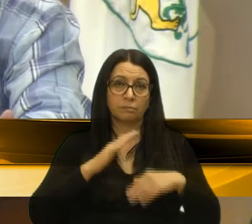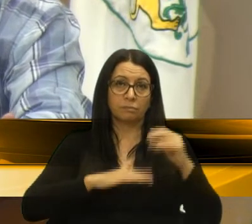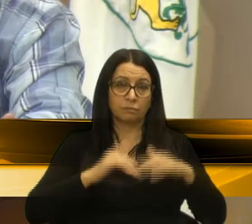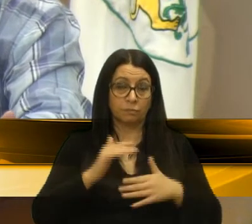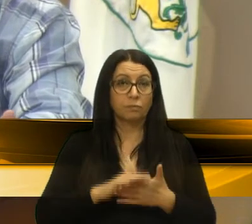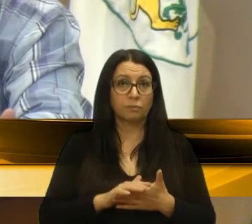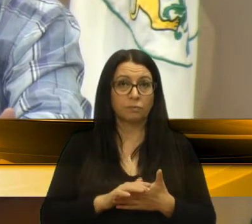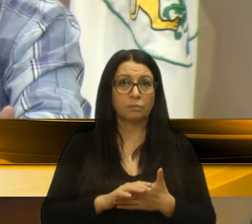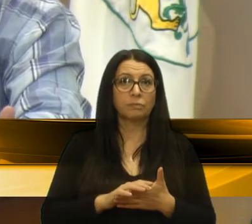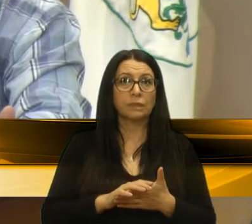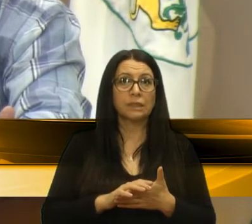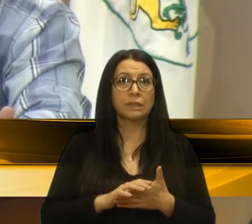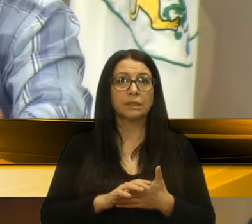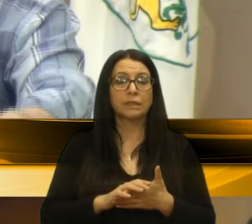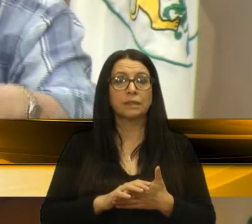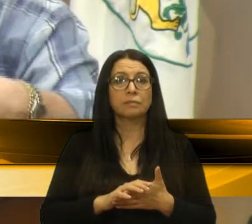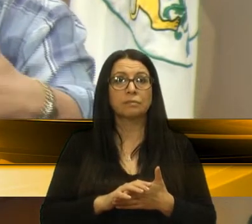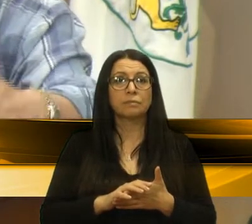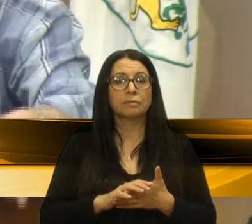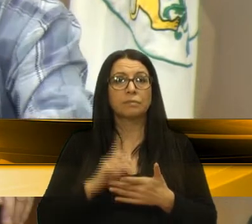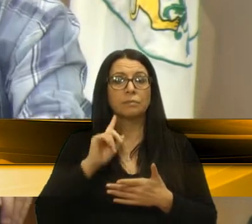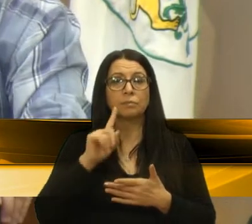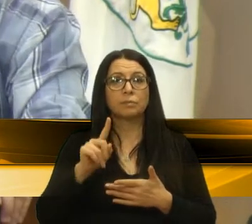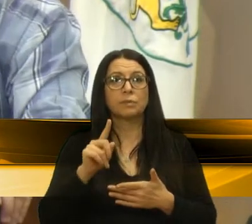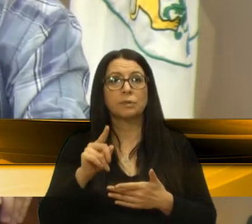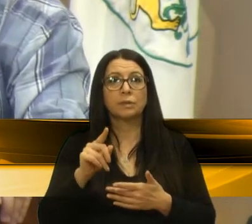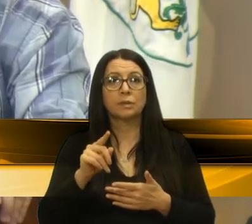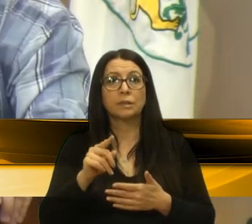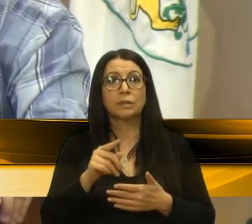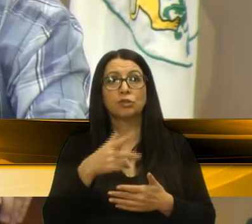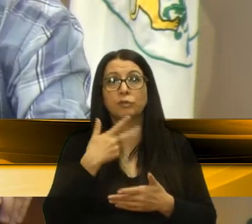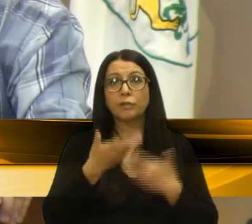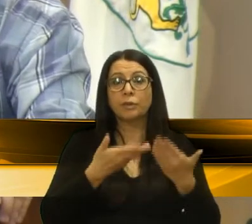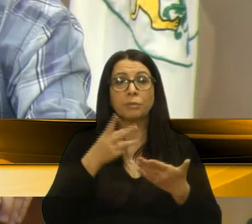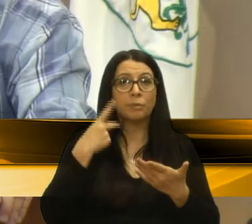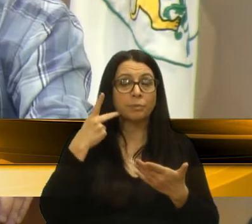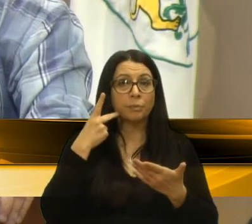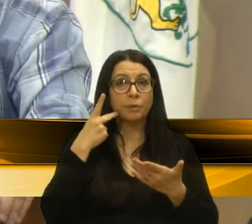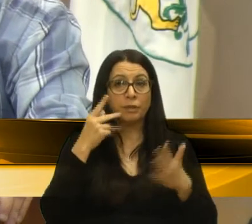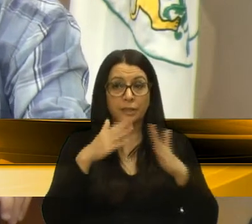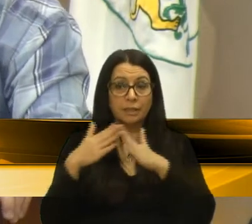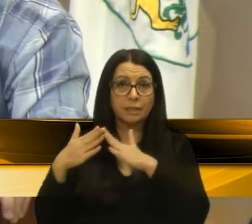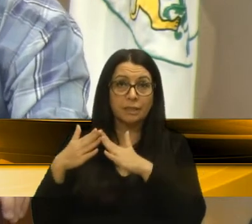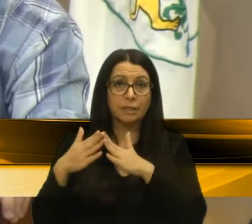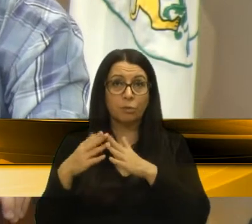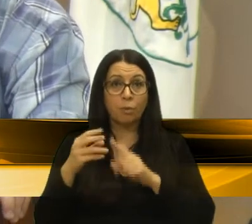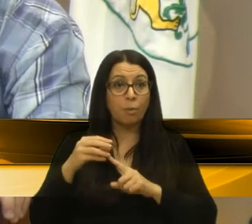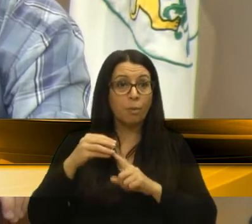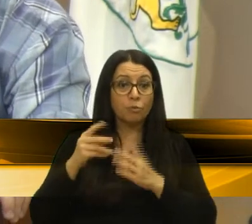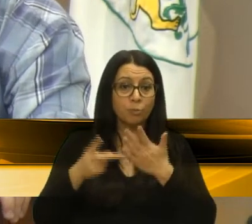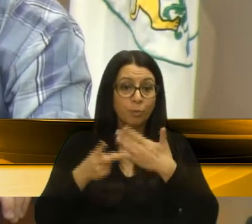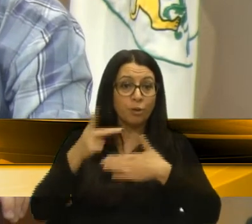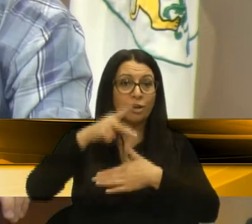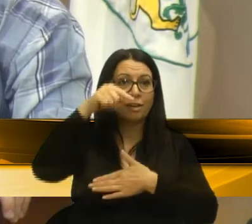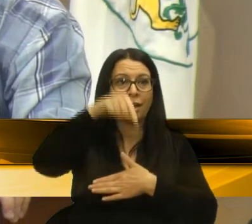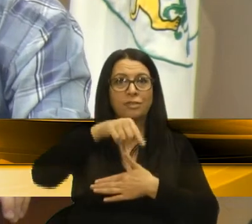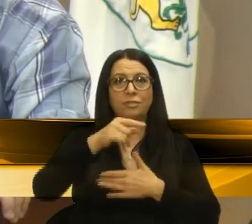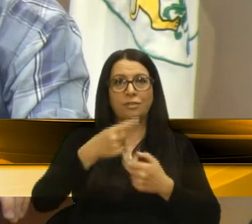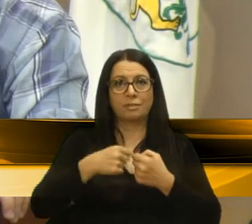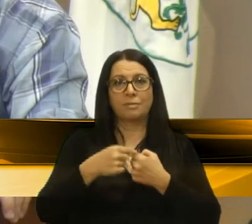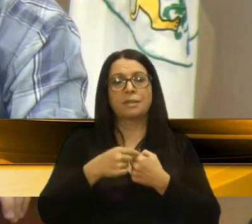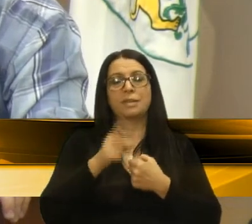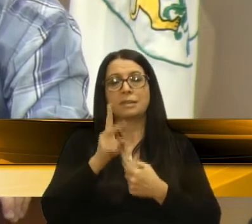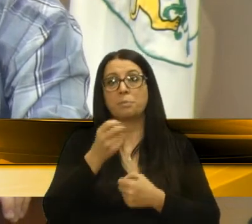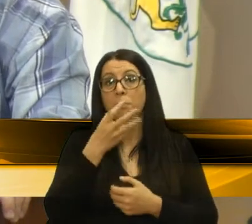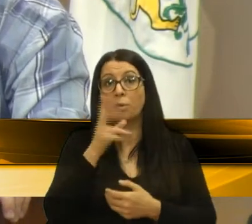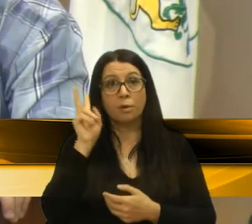que efetivamente se passe a tratar as questões políticas habitacionais como prioridade no município sempre é bom